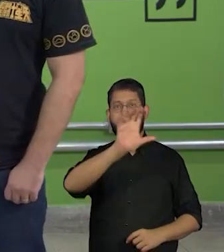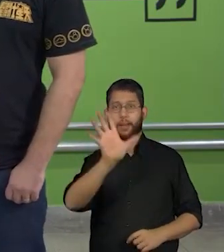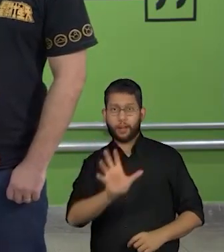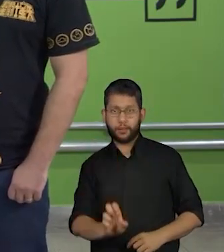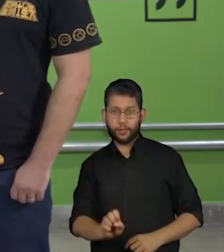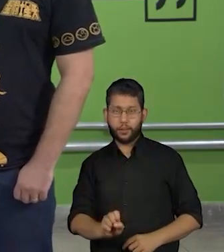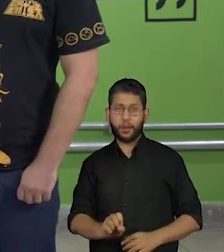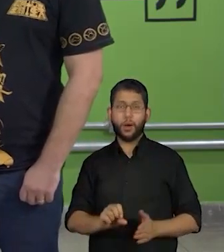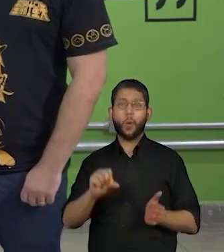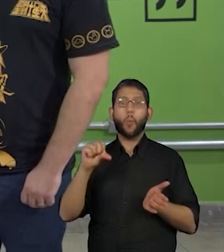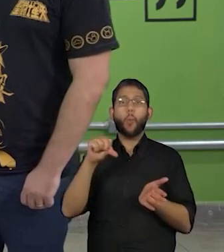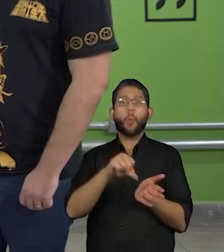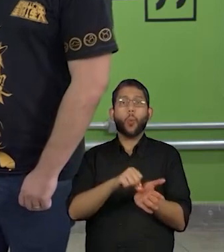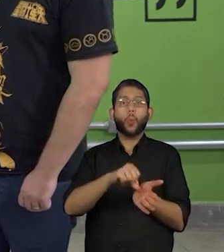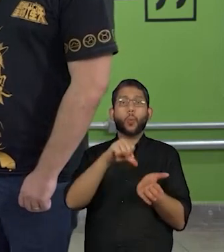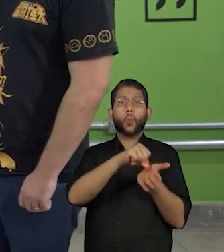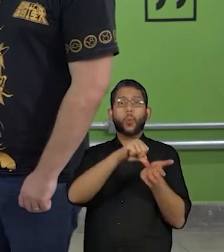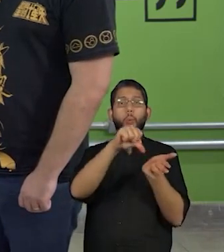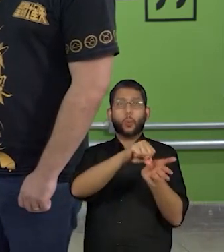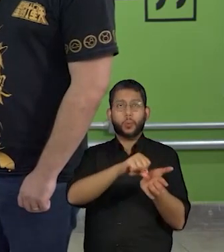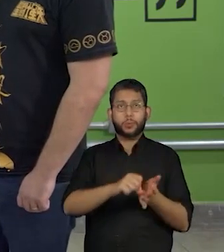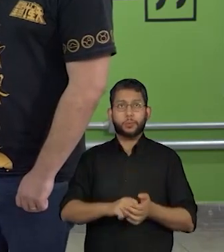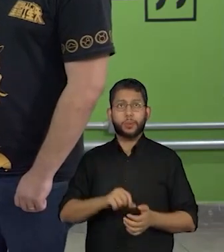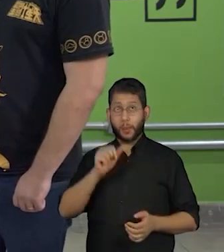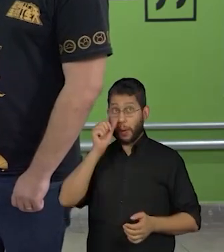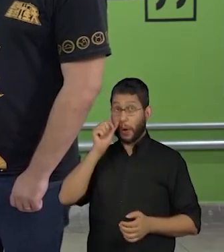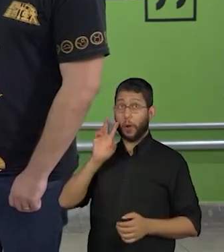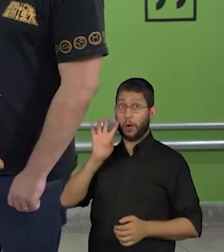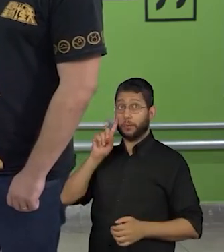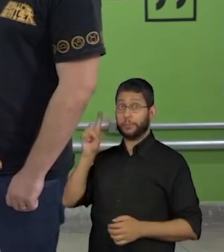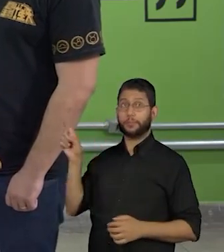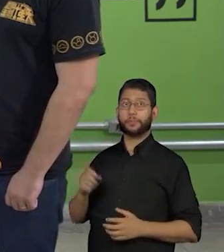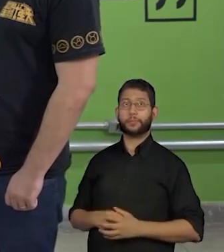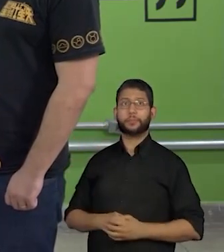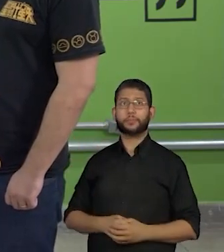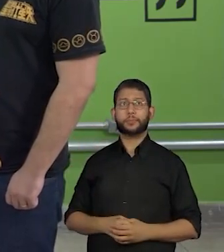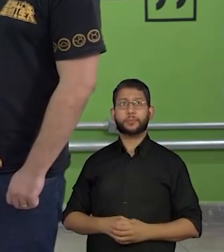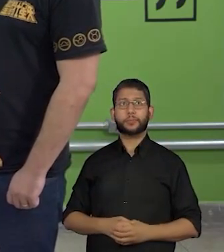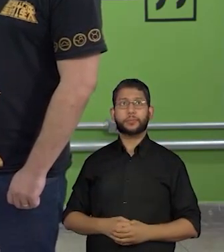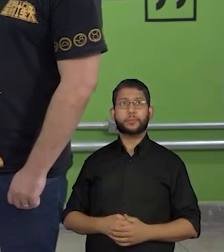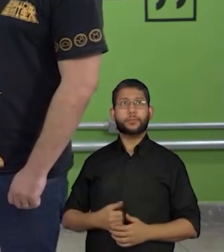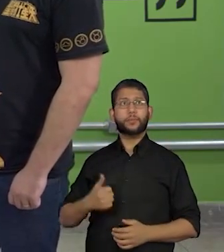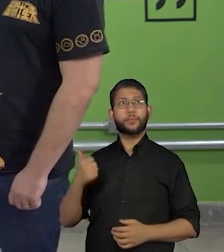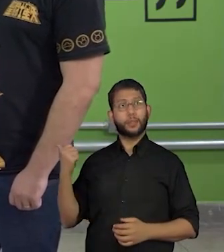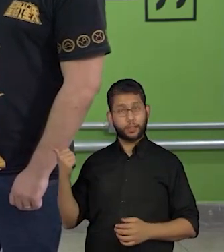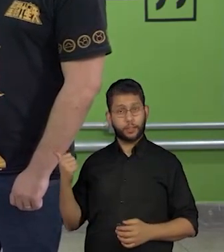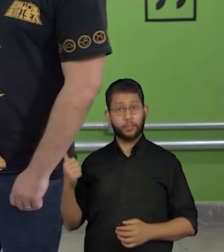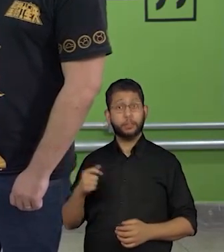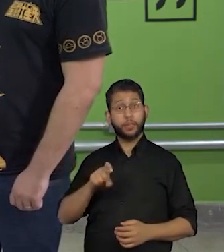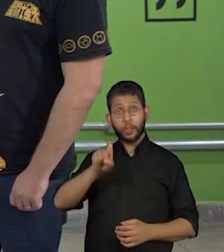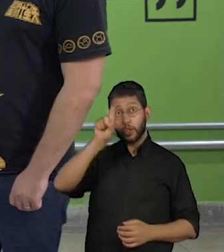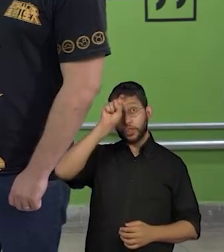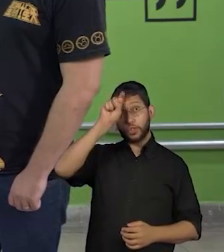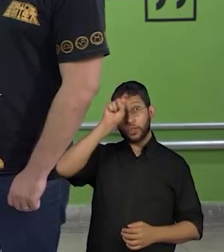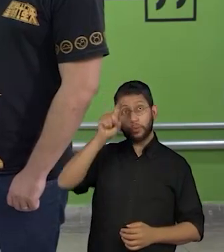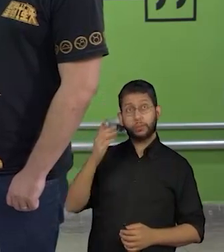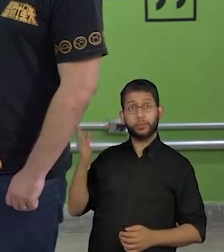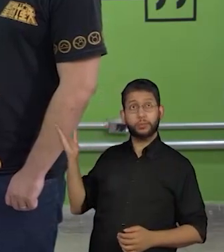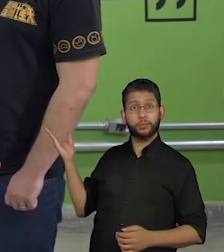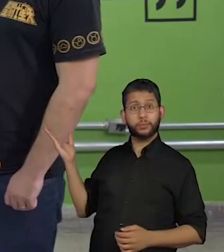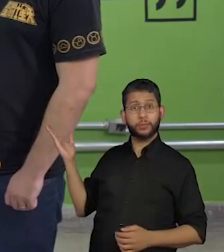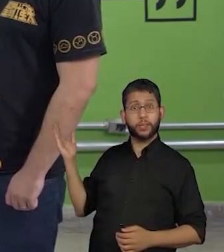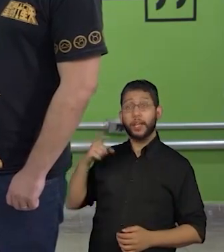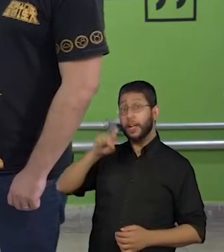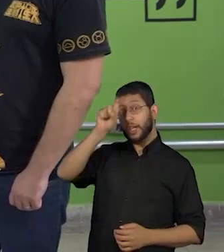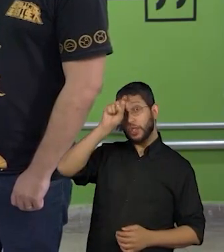tá? Se eu colocar, então, aqui, vocês vão verificar que é o Egito, tá? O Egito, a